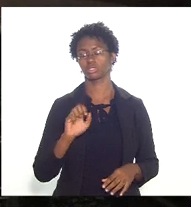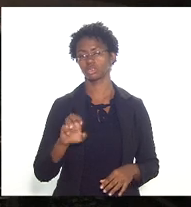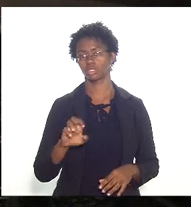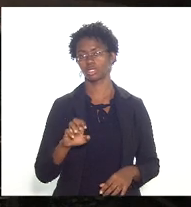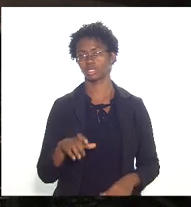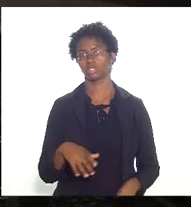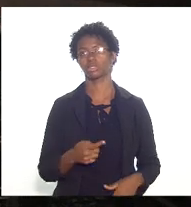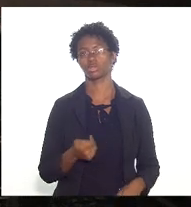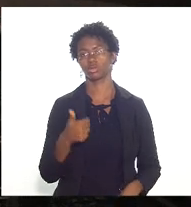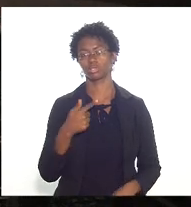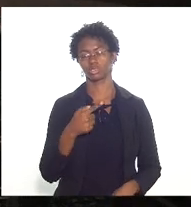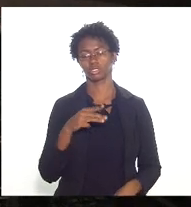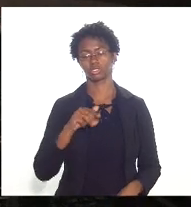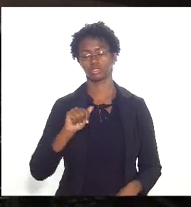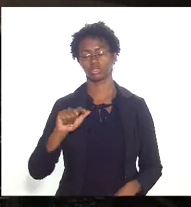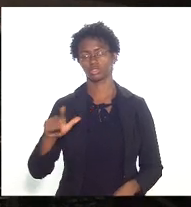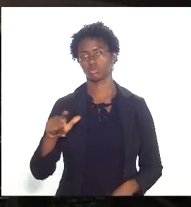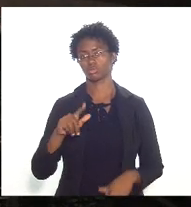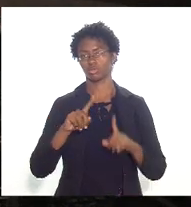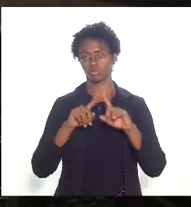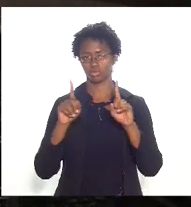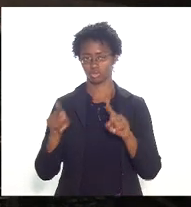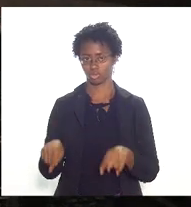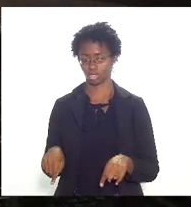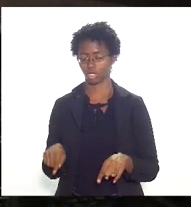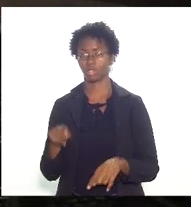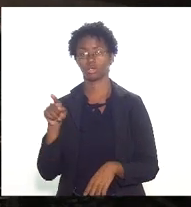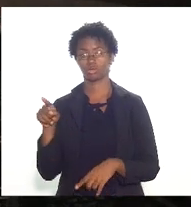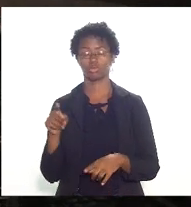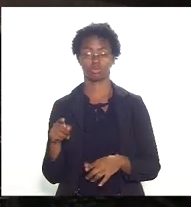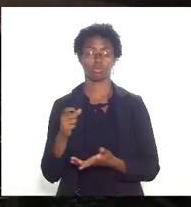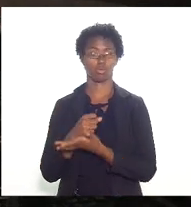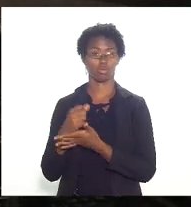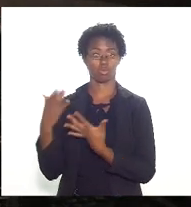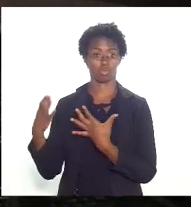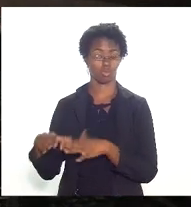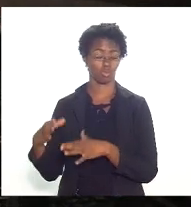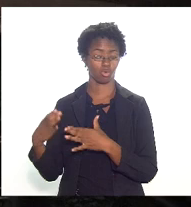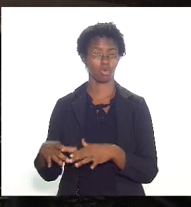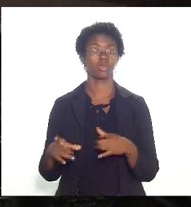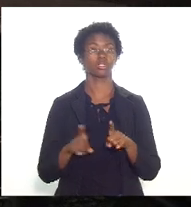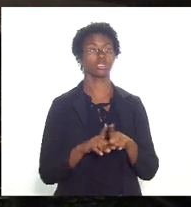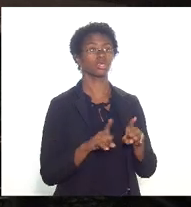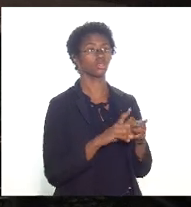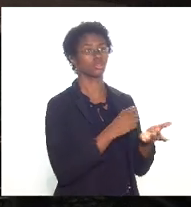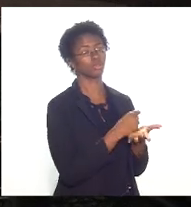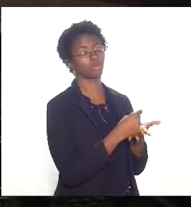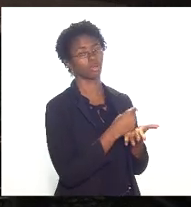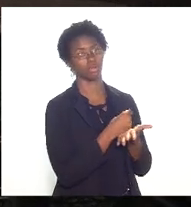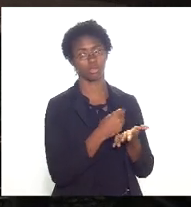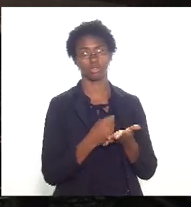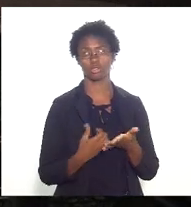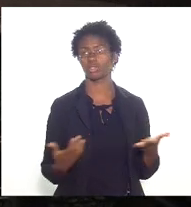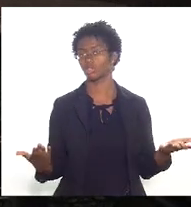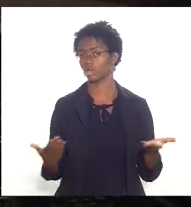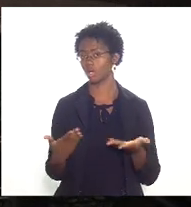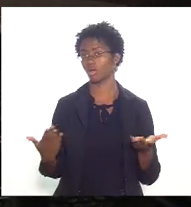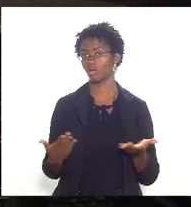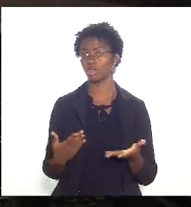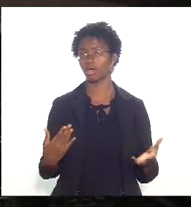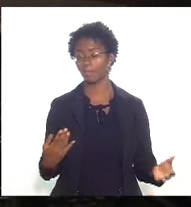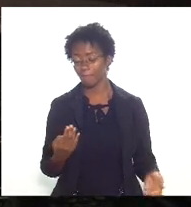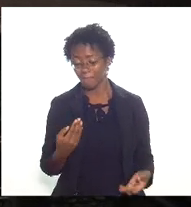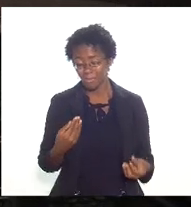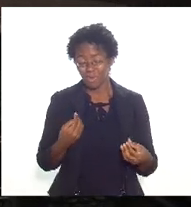7 mil funcionários entre concursados e ter é que tá as portas de ser privatizado